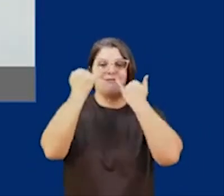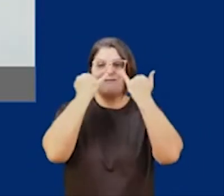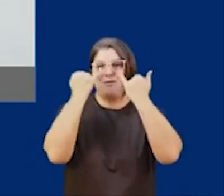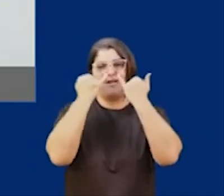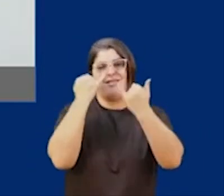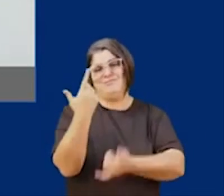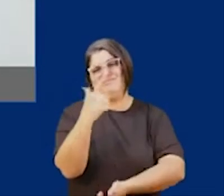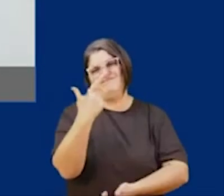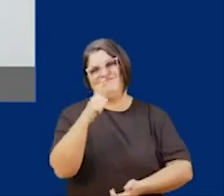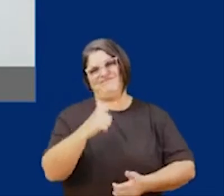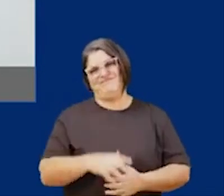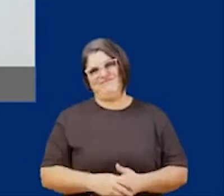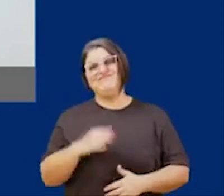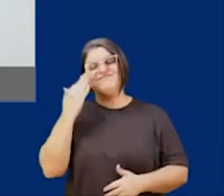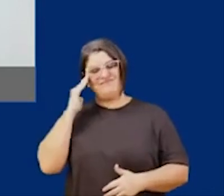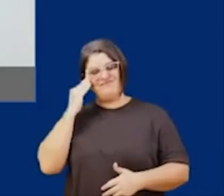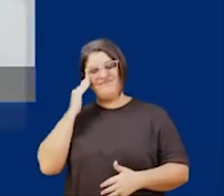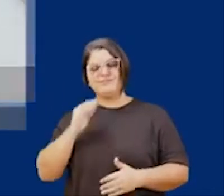Entende?